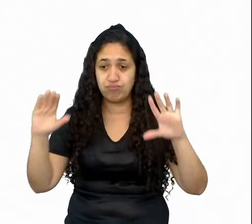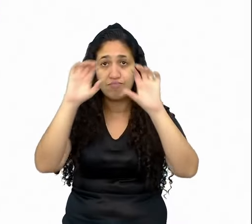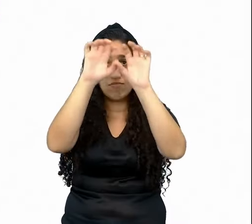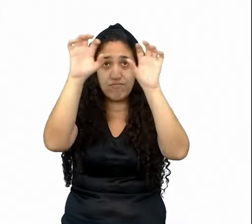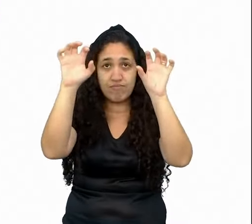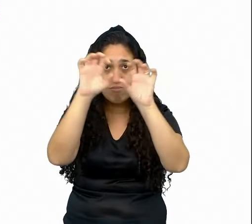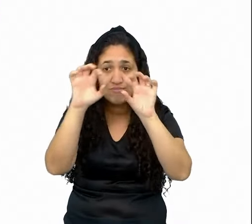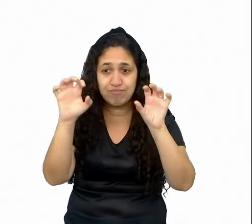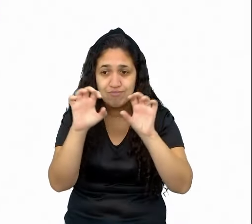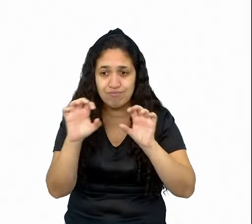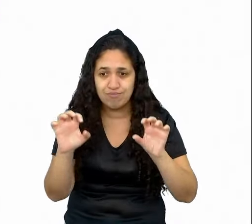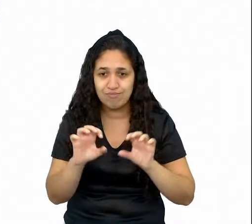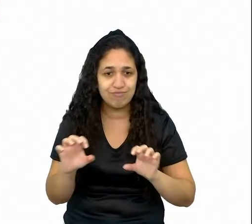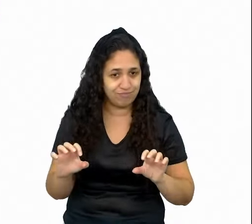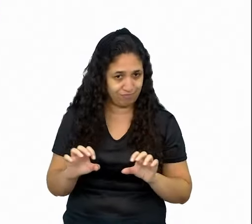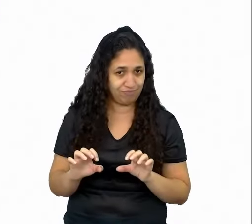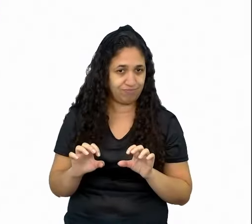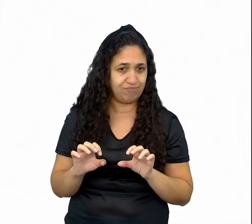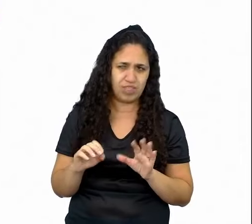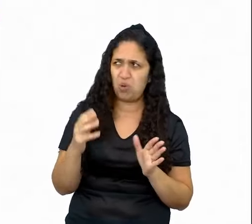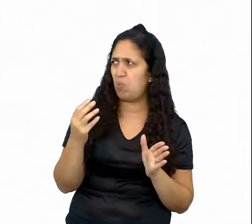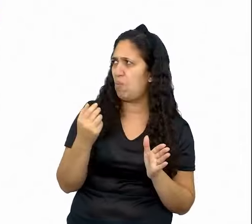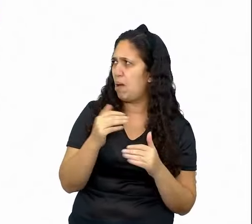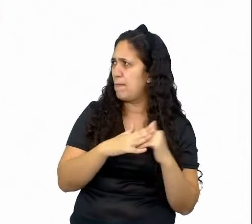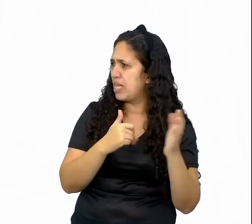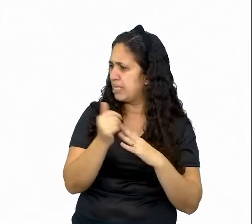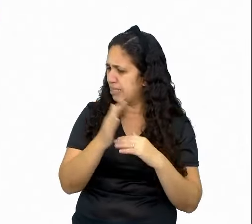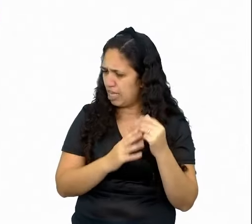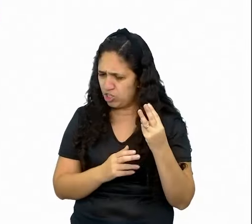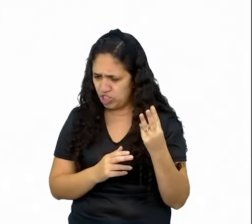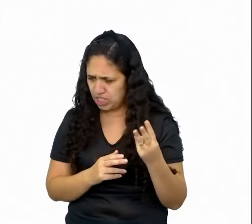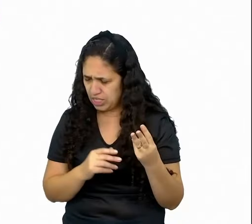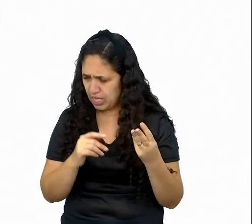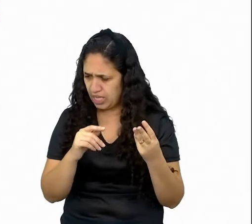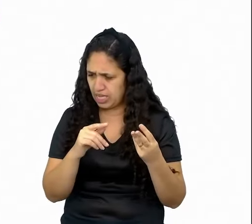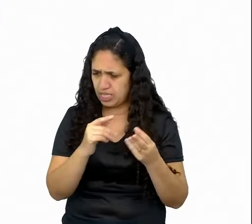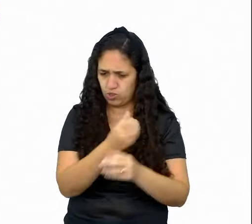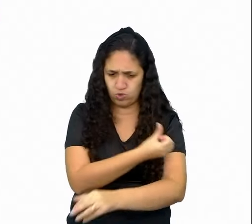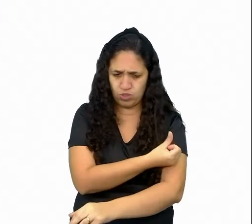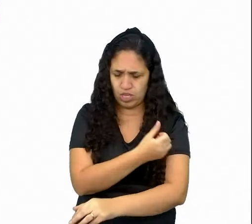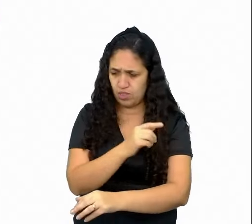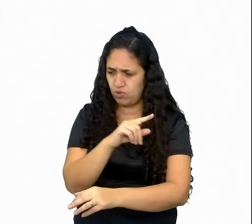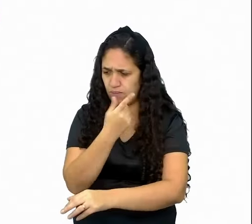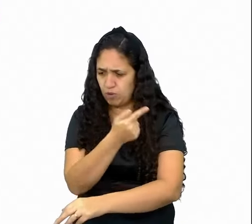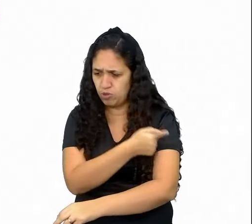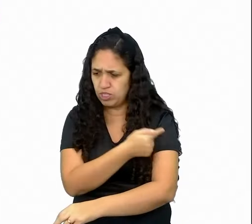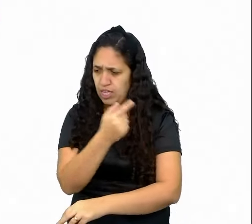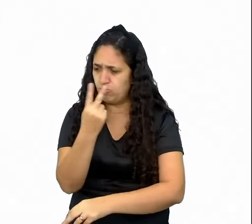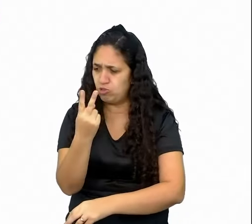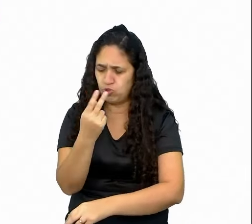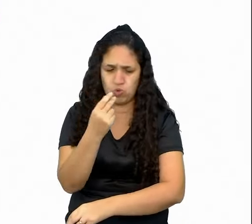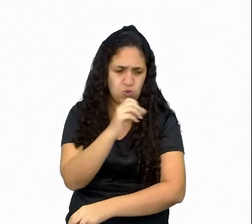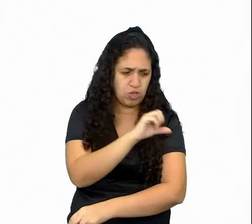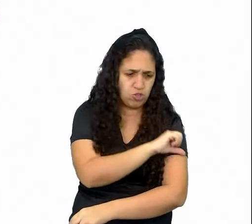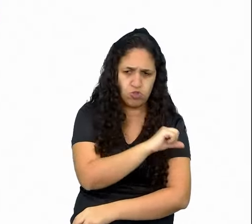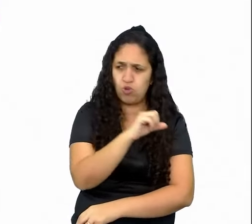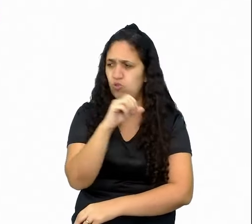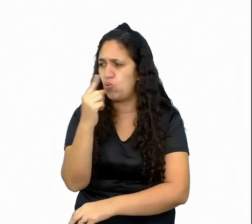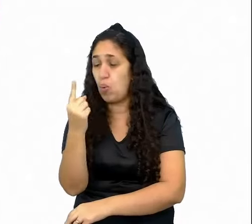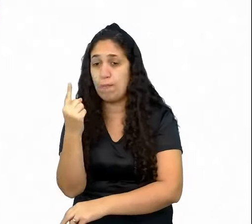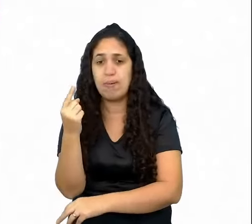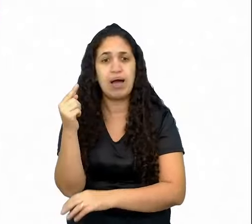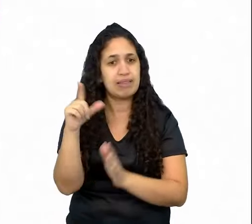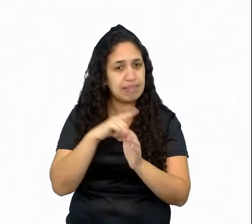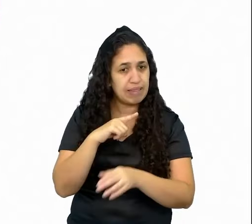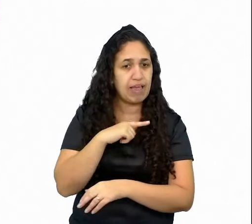em três habilidades, no sétimo é em duas, no oitavo é em duas, no nono é em uma. Ela traz essa